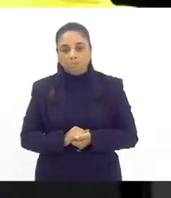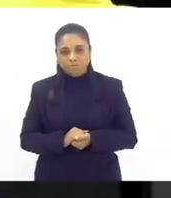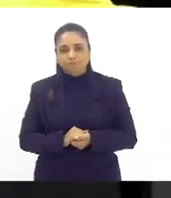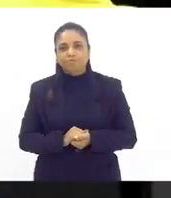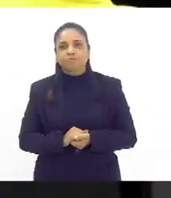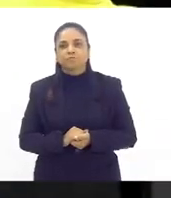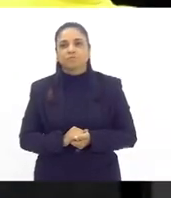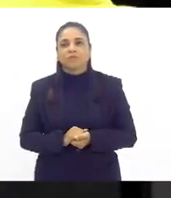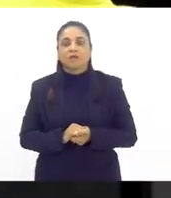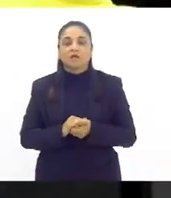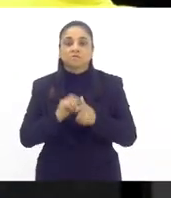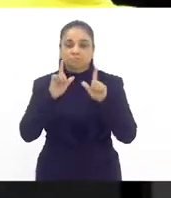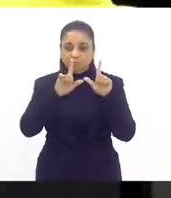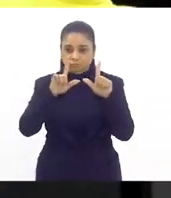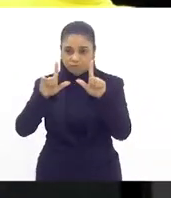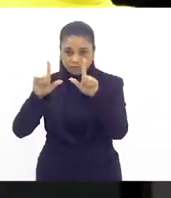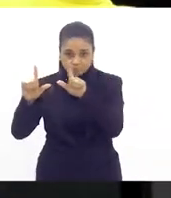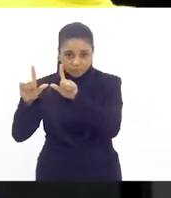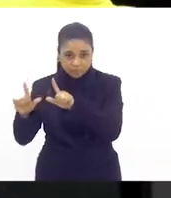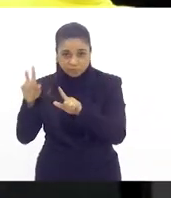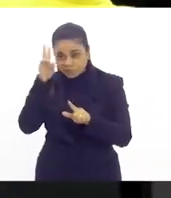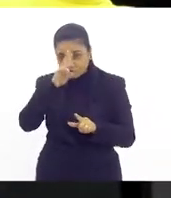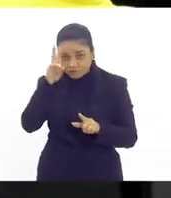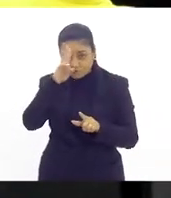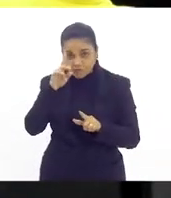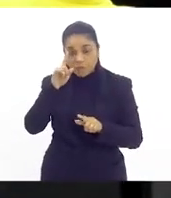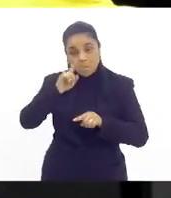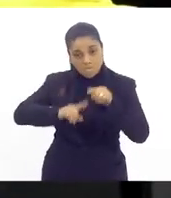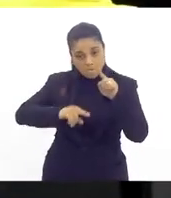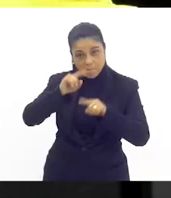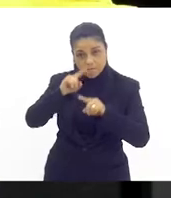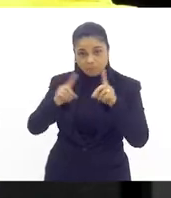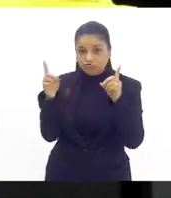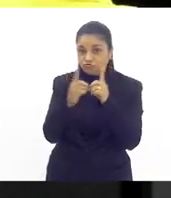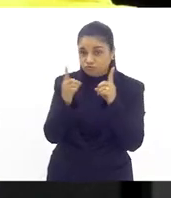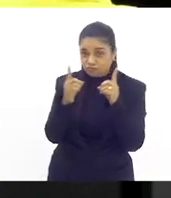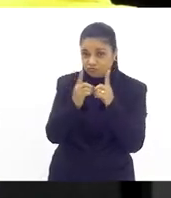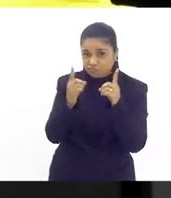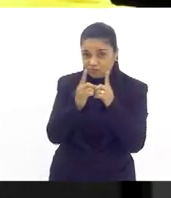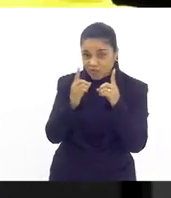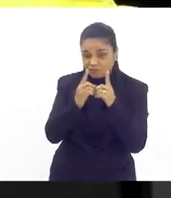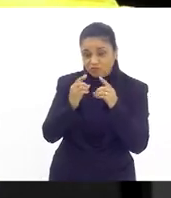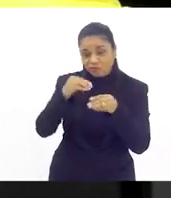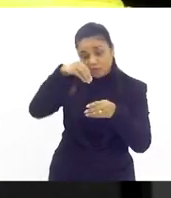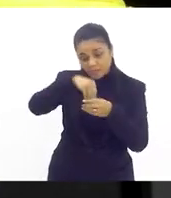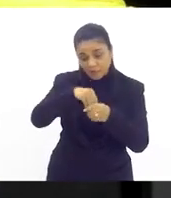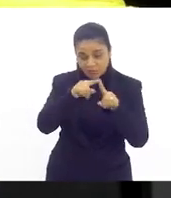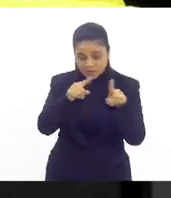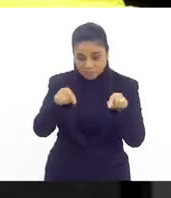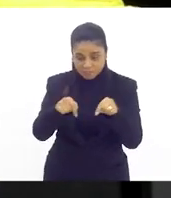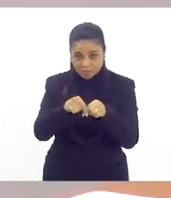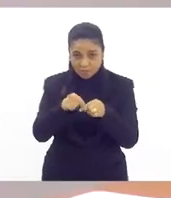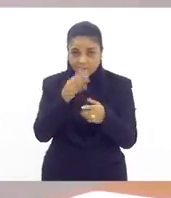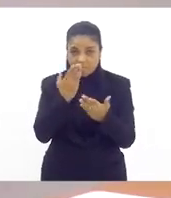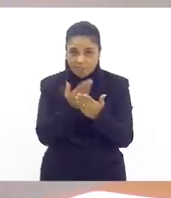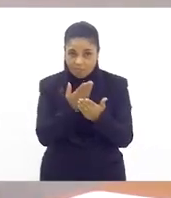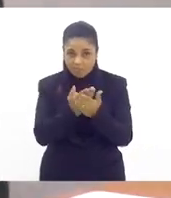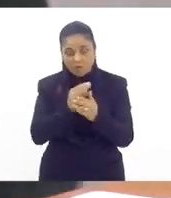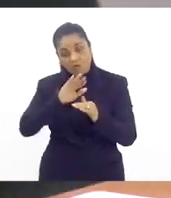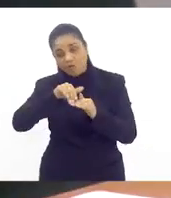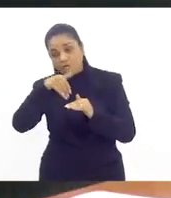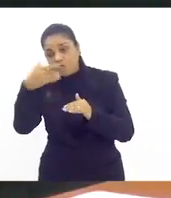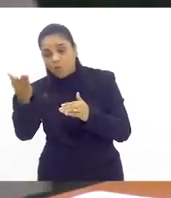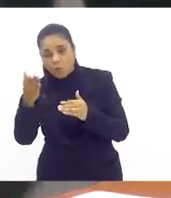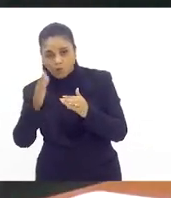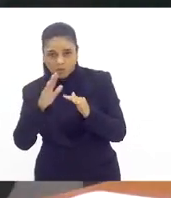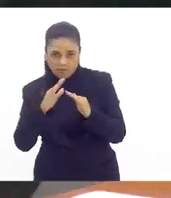as histórias em quadrinhos são excelente material para didático para trabalhar assuntos complexos dentro e fora de sala de aula editais temáticos de